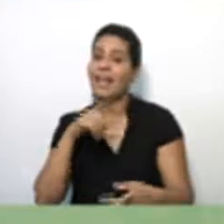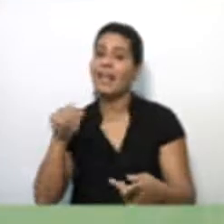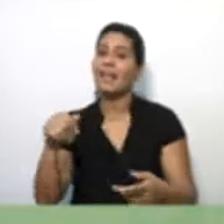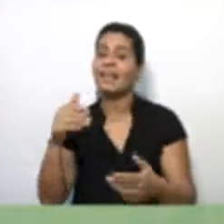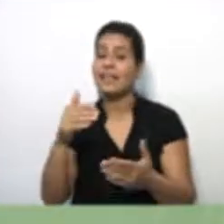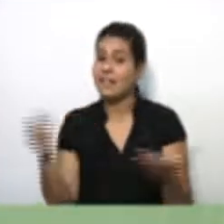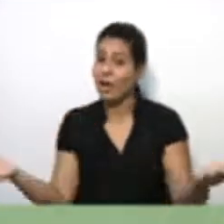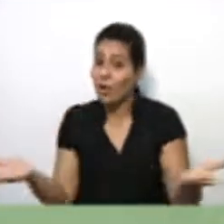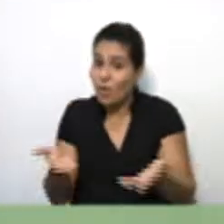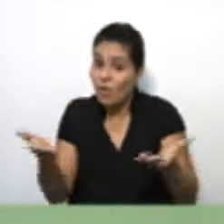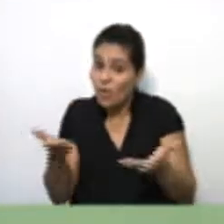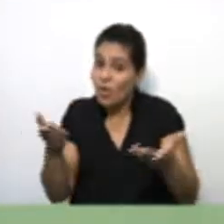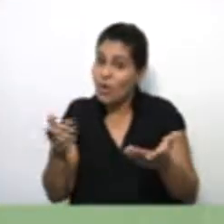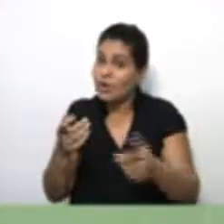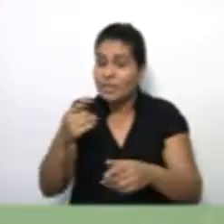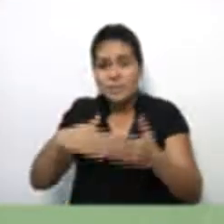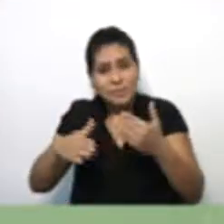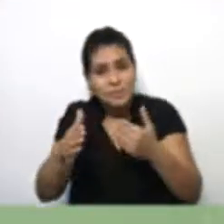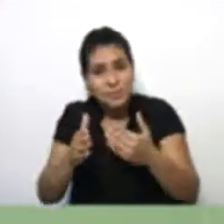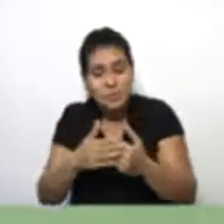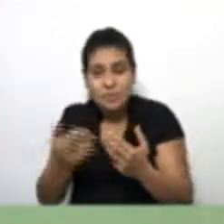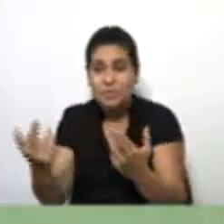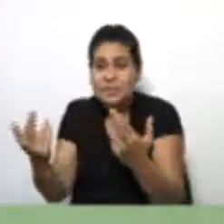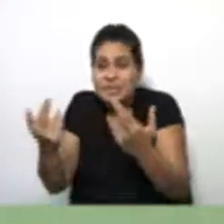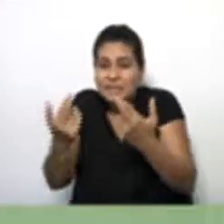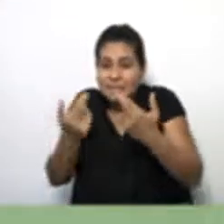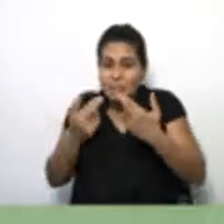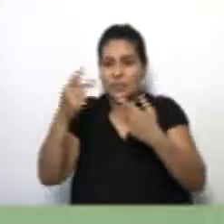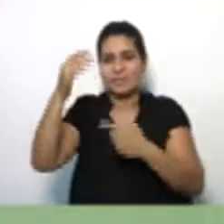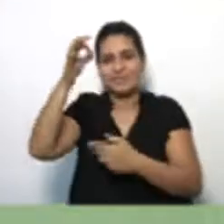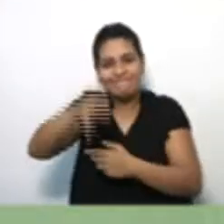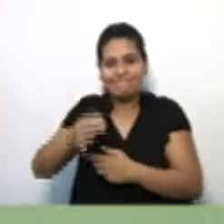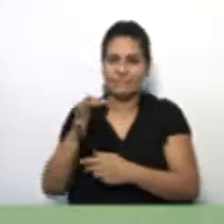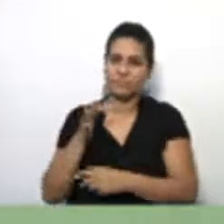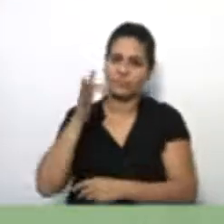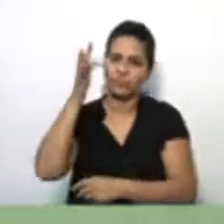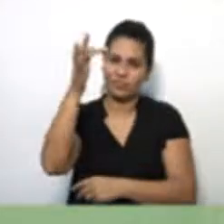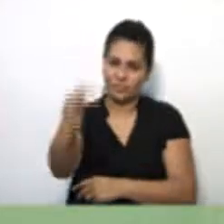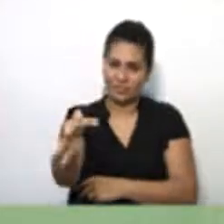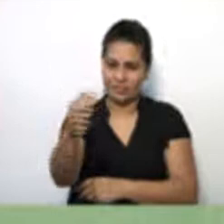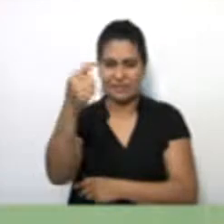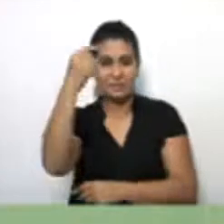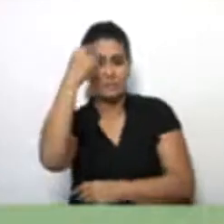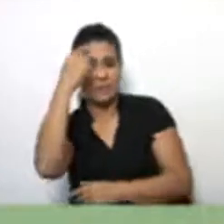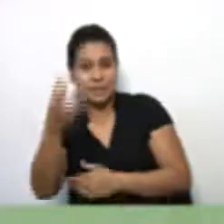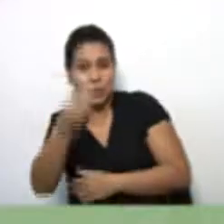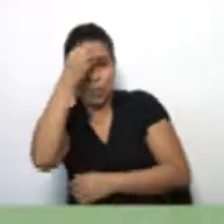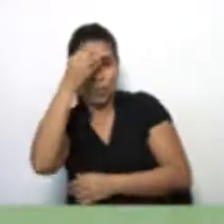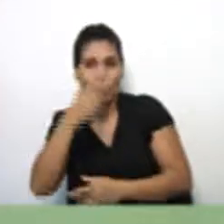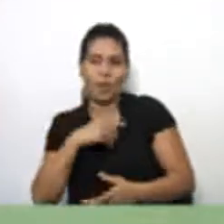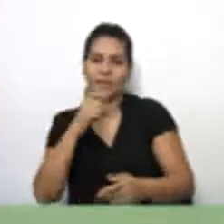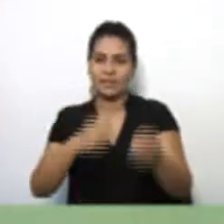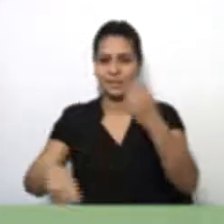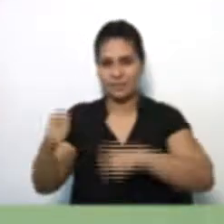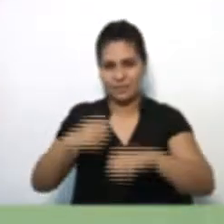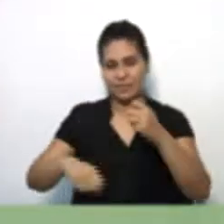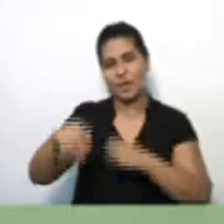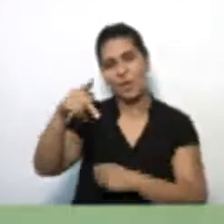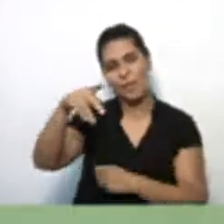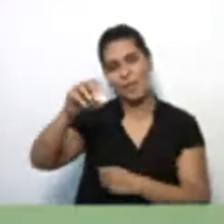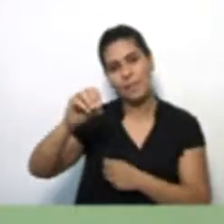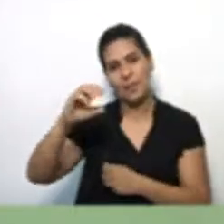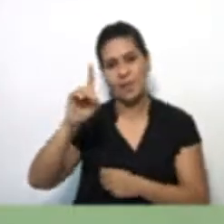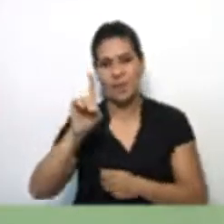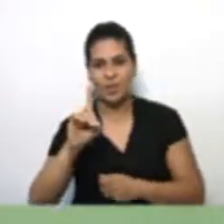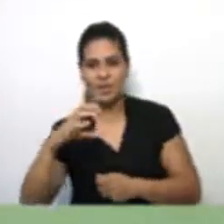no presente e o seu resultado, é lógico, é focado no futuro. Então lembre-se bem dessas funções administrativas aí, o PODC que eu